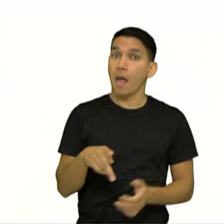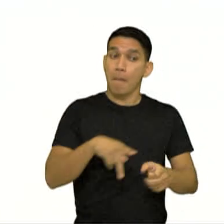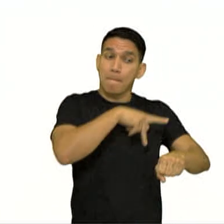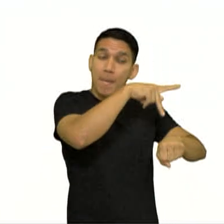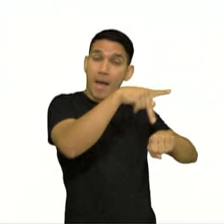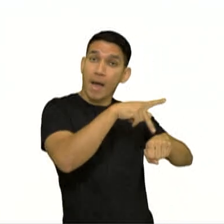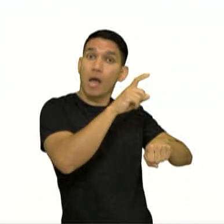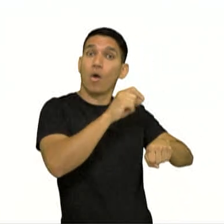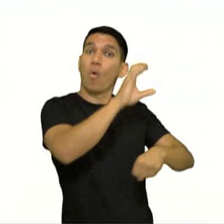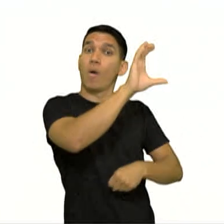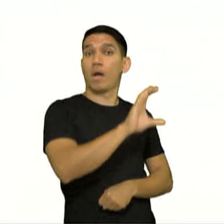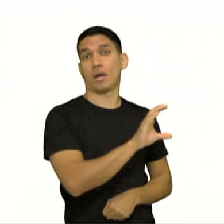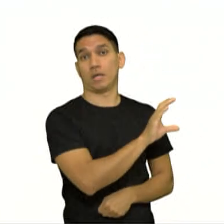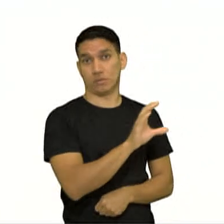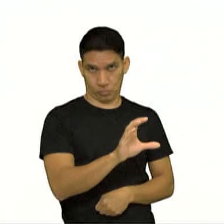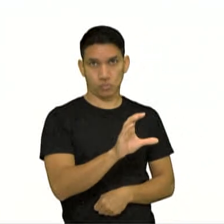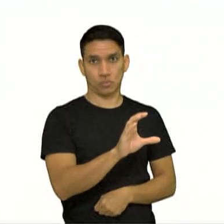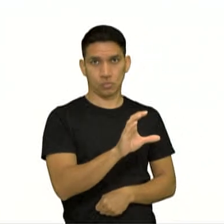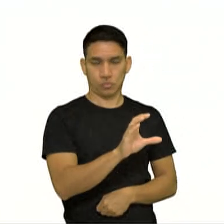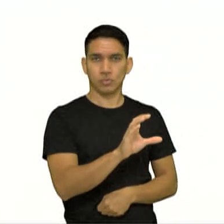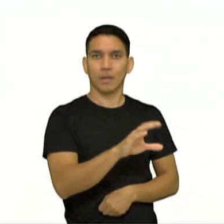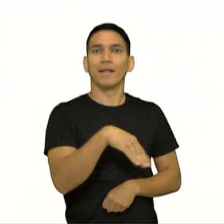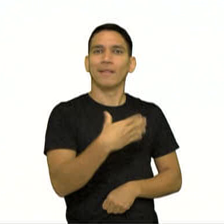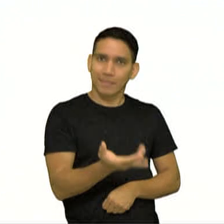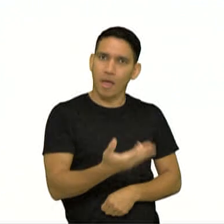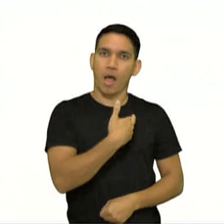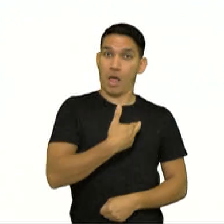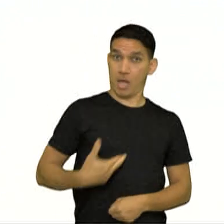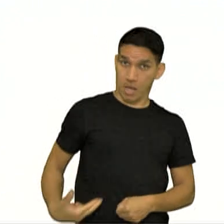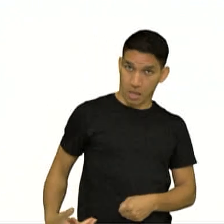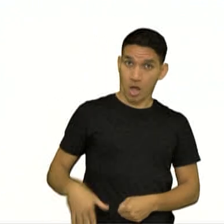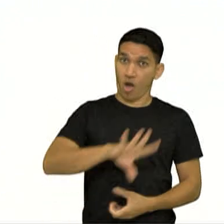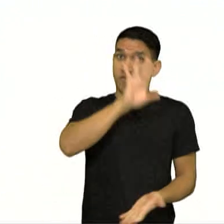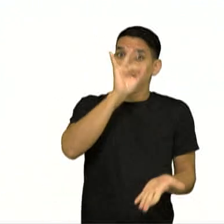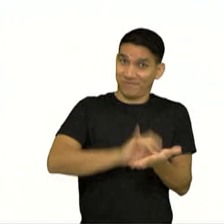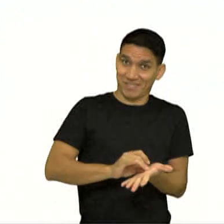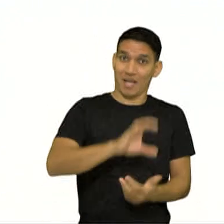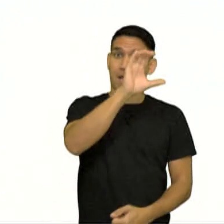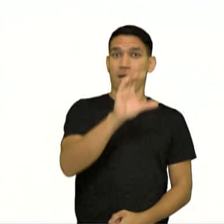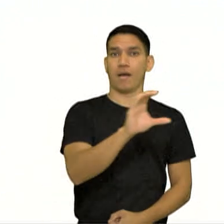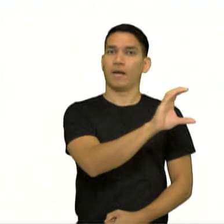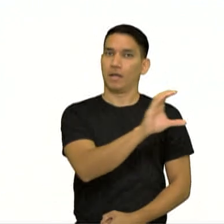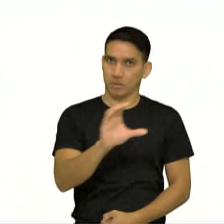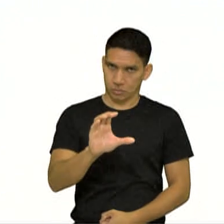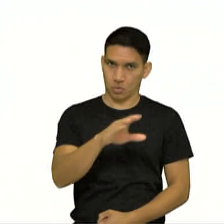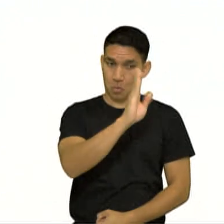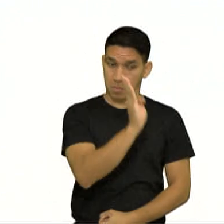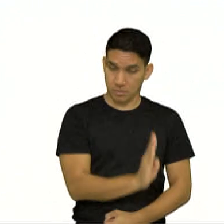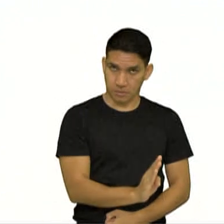país católico. Então, a religião oficial era a religião católica, né?